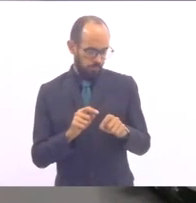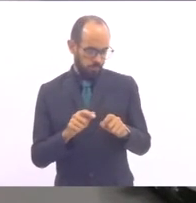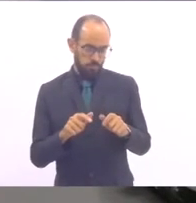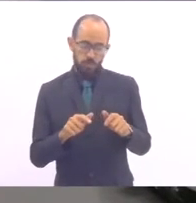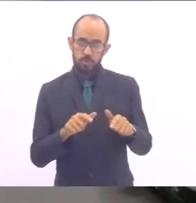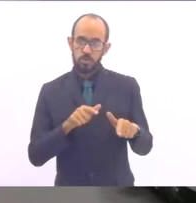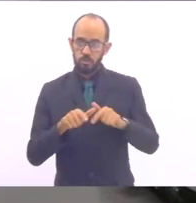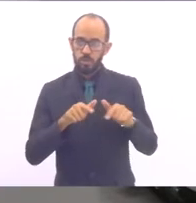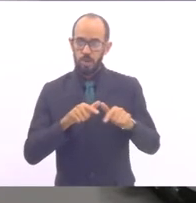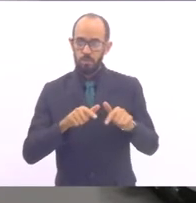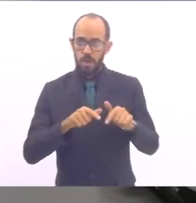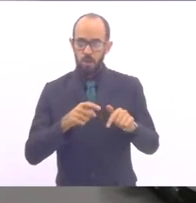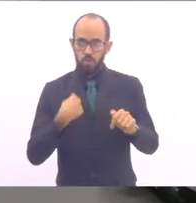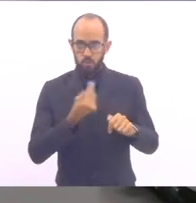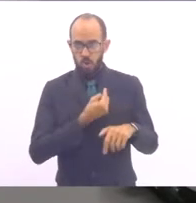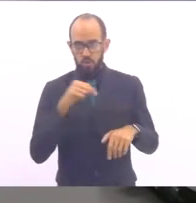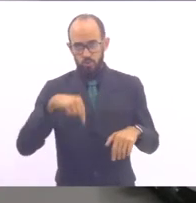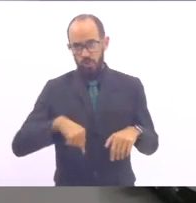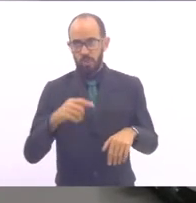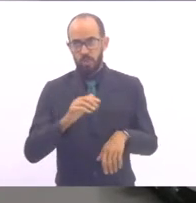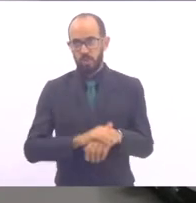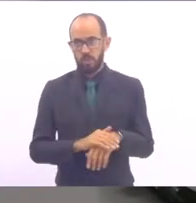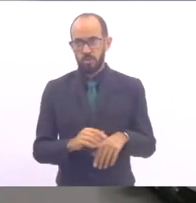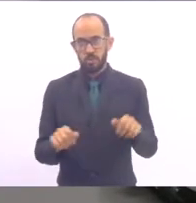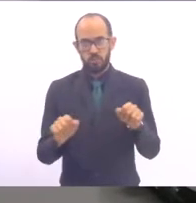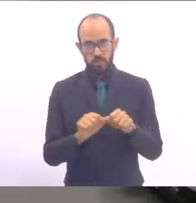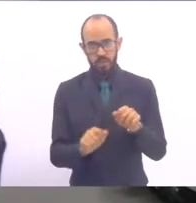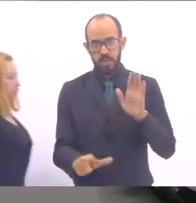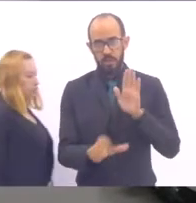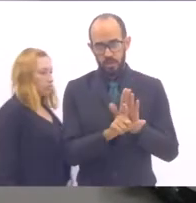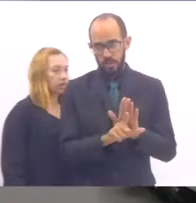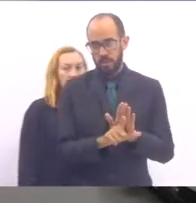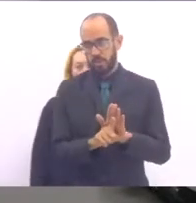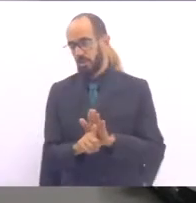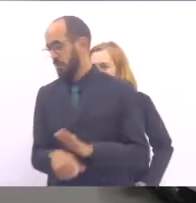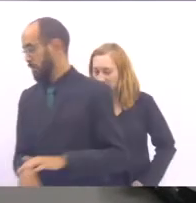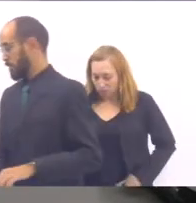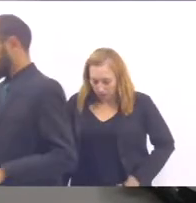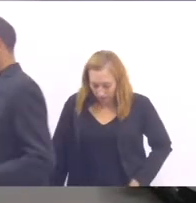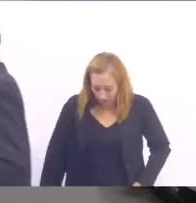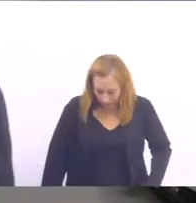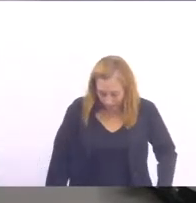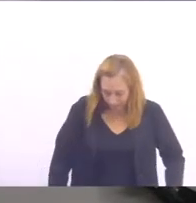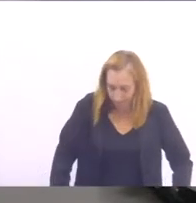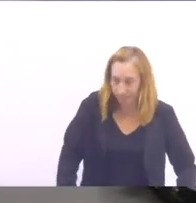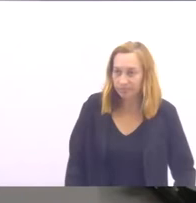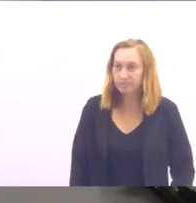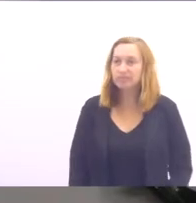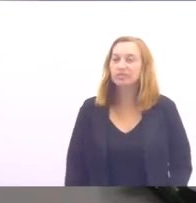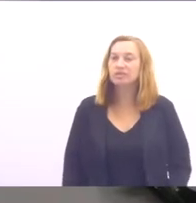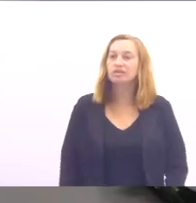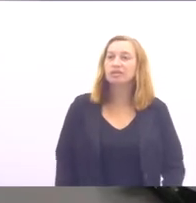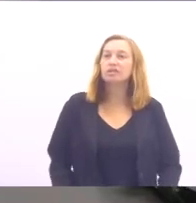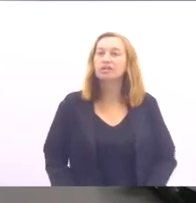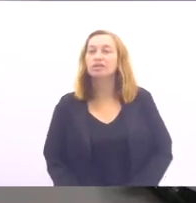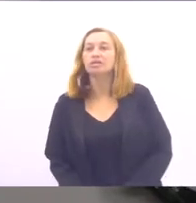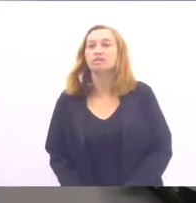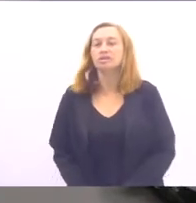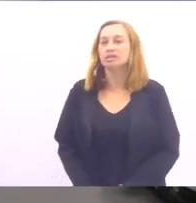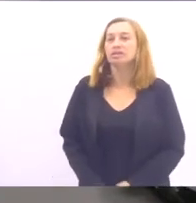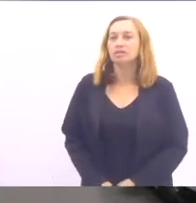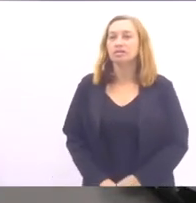do cumpra-se. Porque a gente faz uma lei dizendo que as cooperativas, não só de vocês, as outras